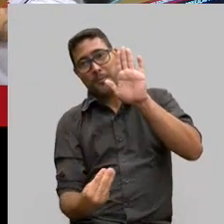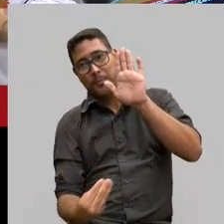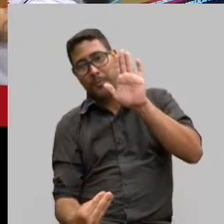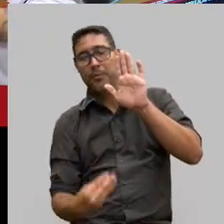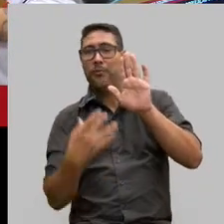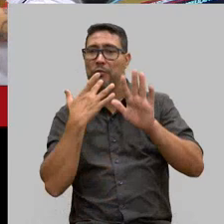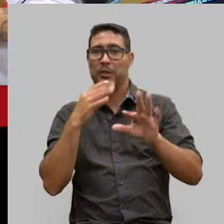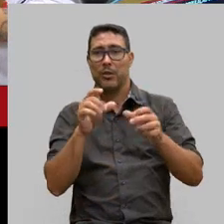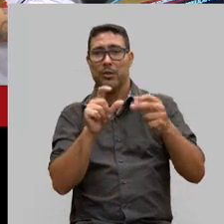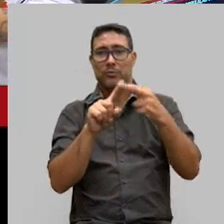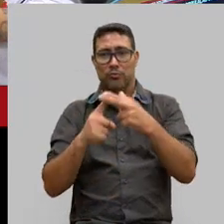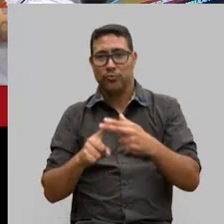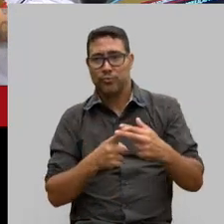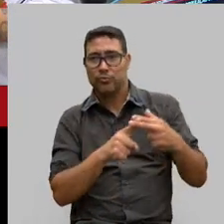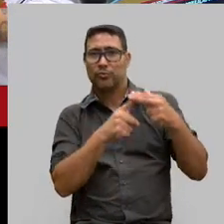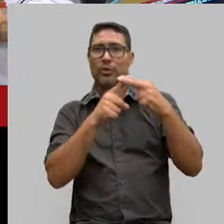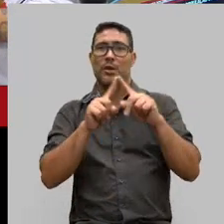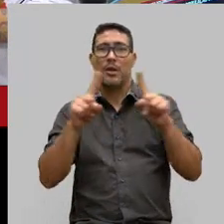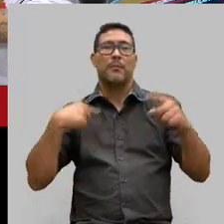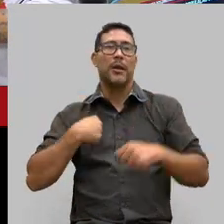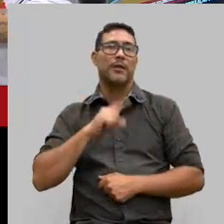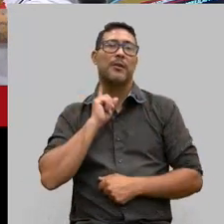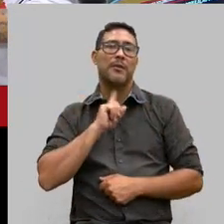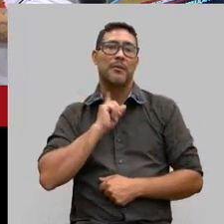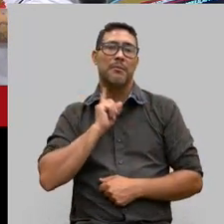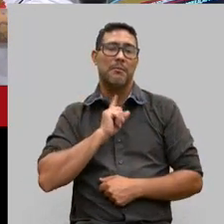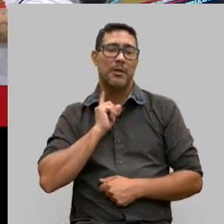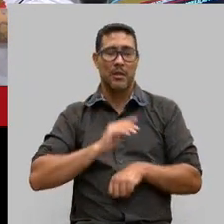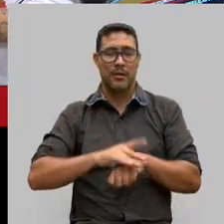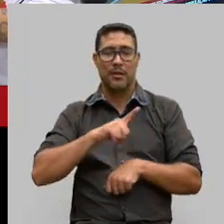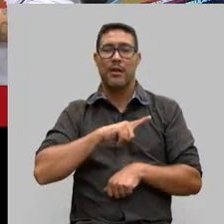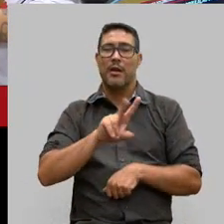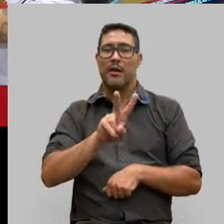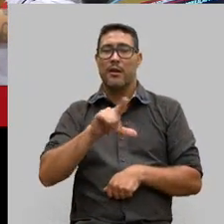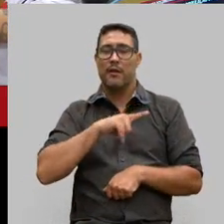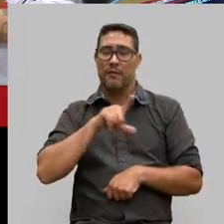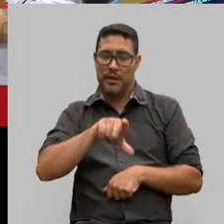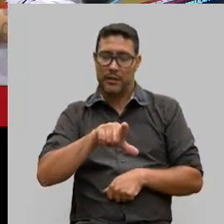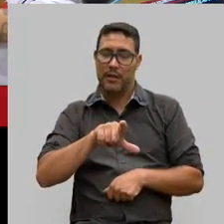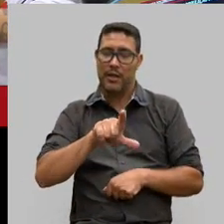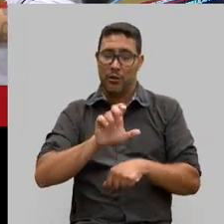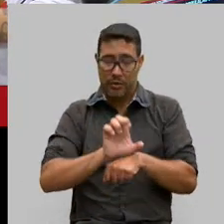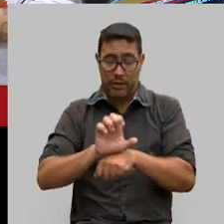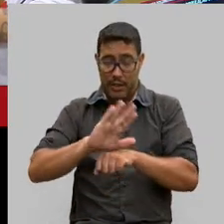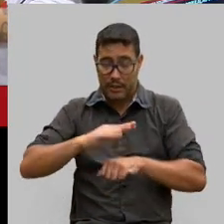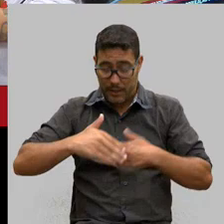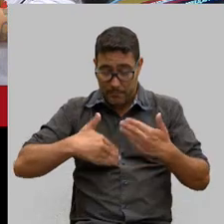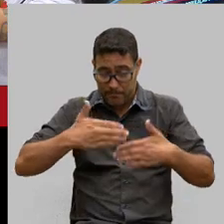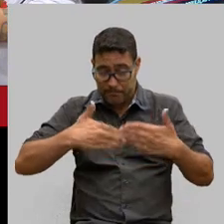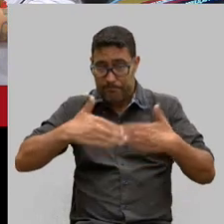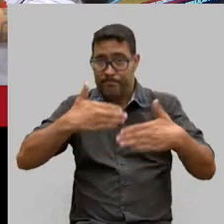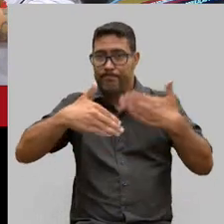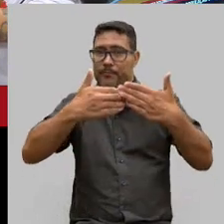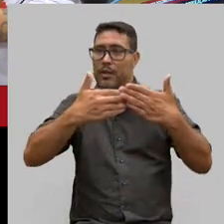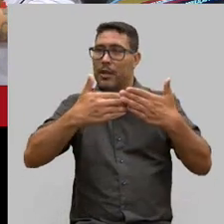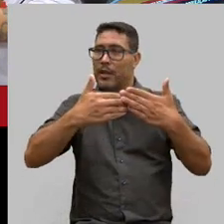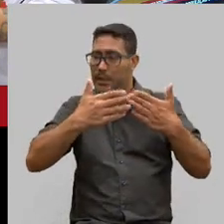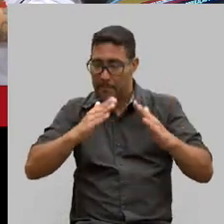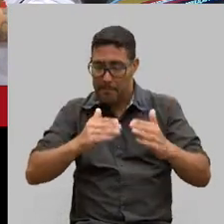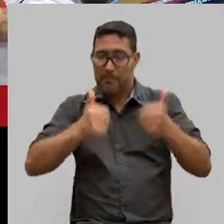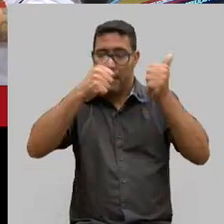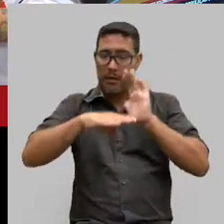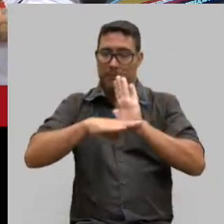mas enfim Minas Gerais entra no rol dos estados que estão avançando tem uma política estadual de atendimento aos autistas